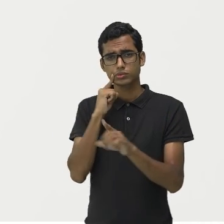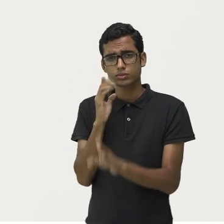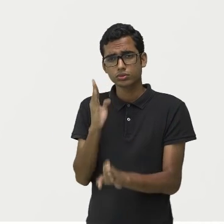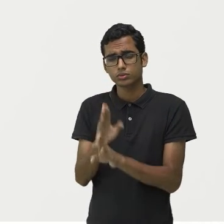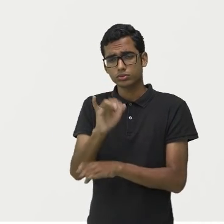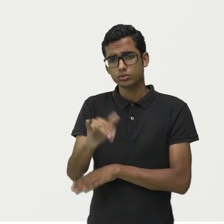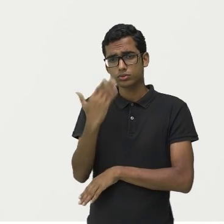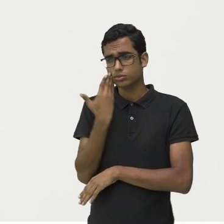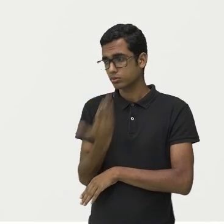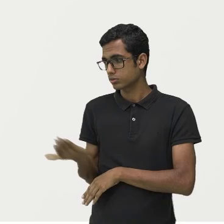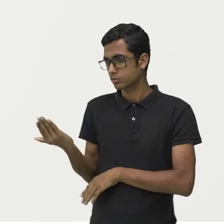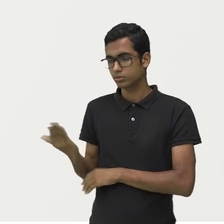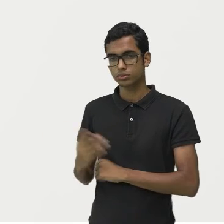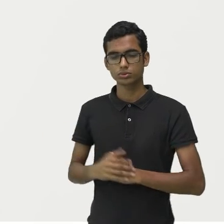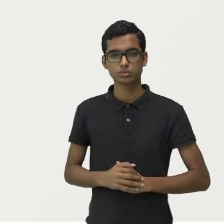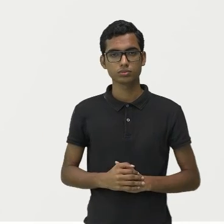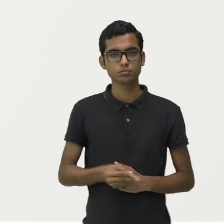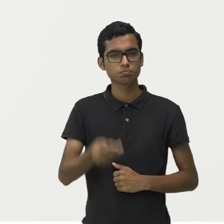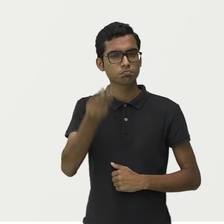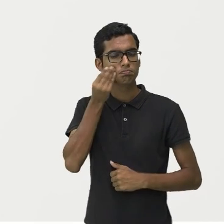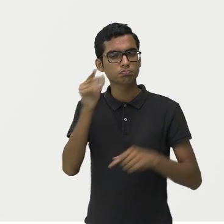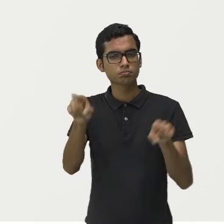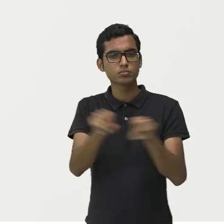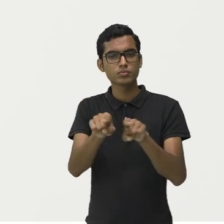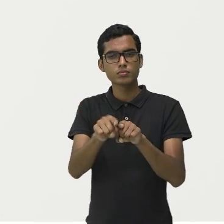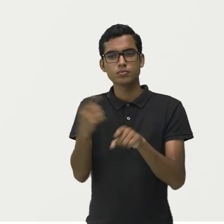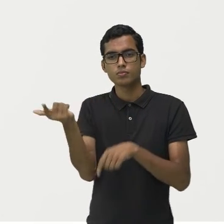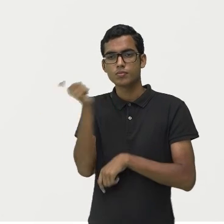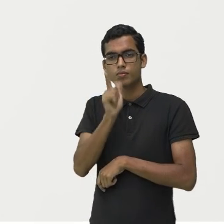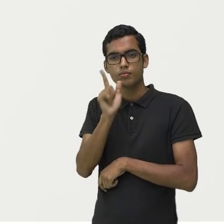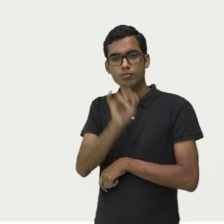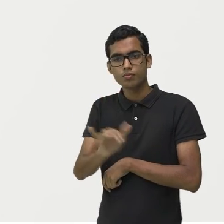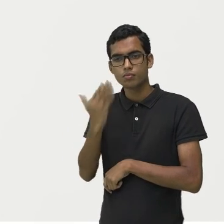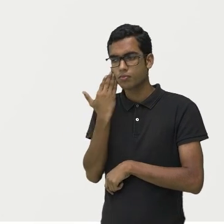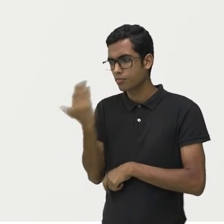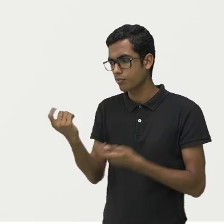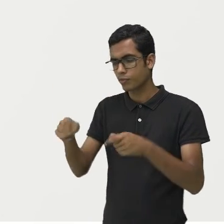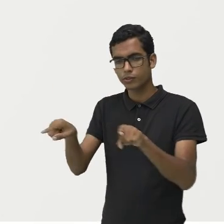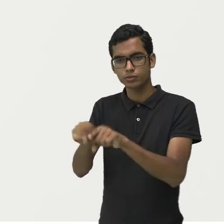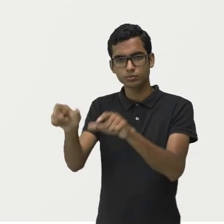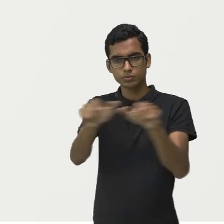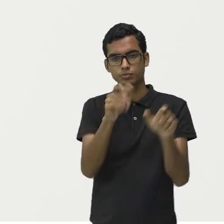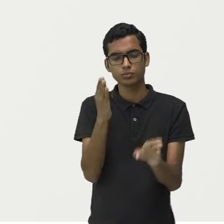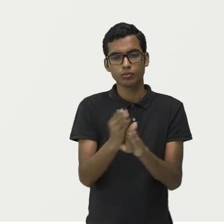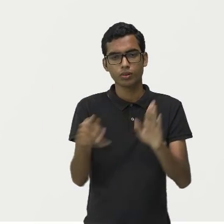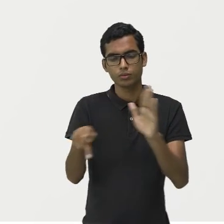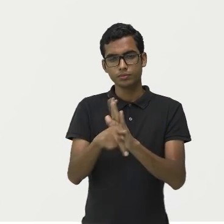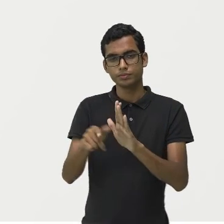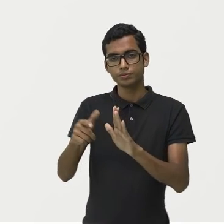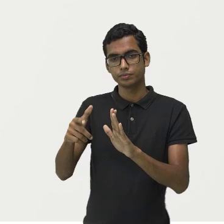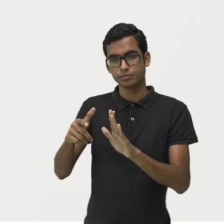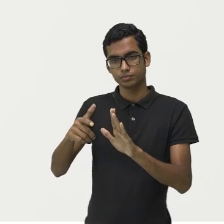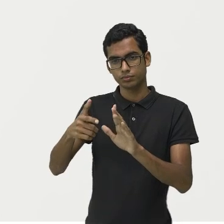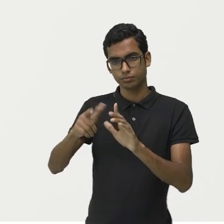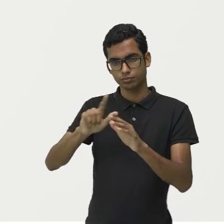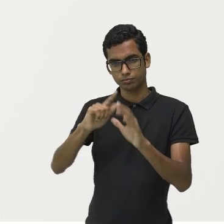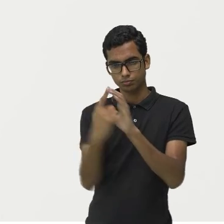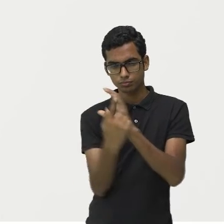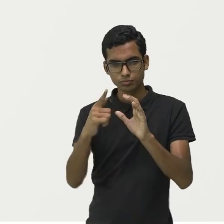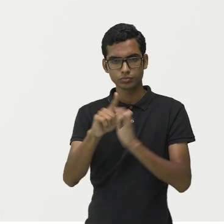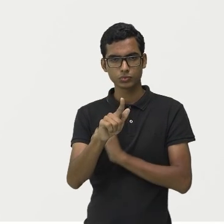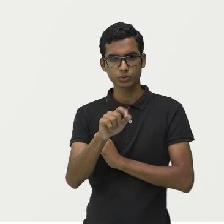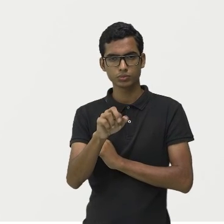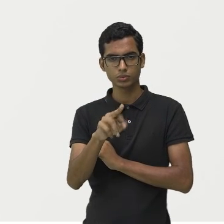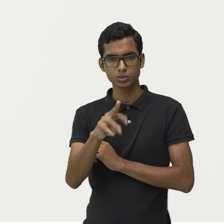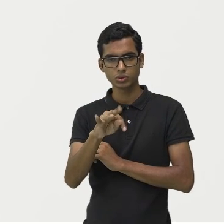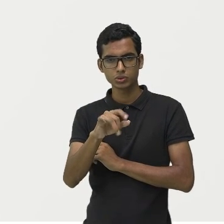essa imagem. Observem que para que a imagem possa ser localizada geometricamente, basta fazer a escolha